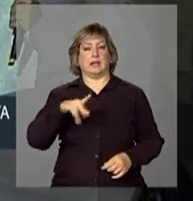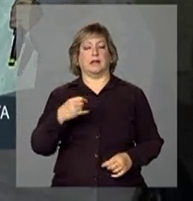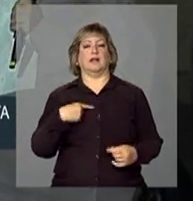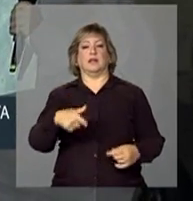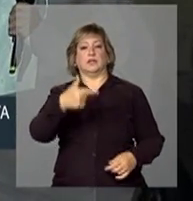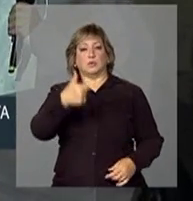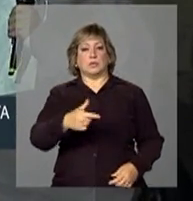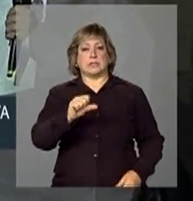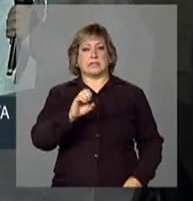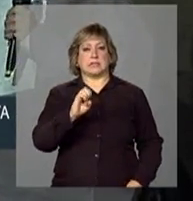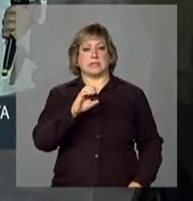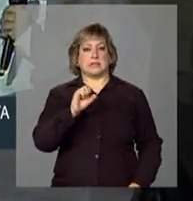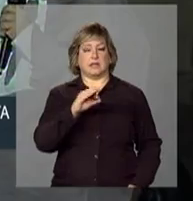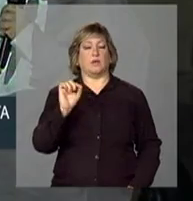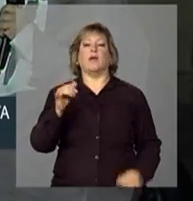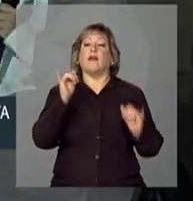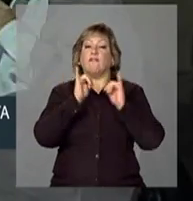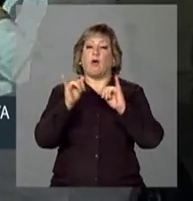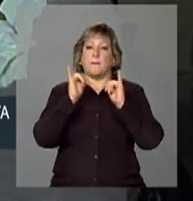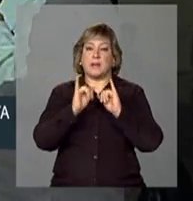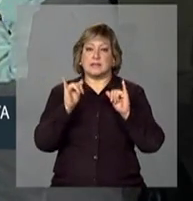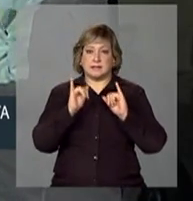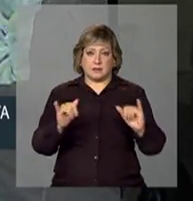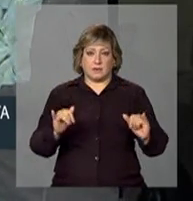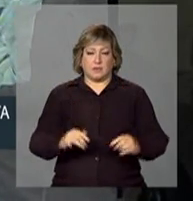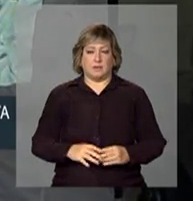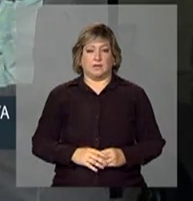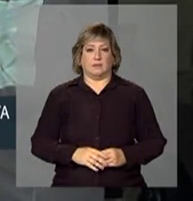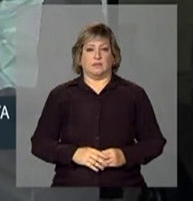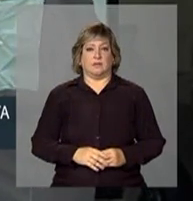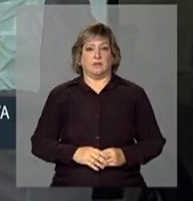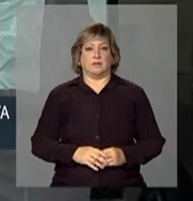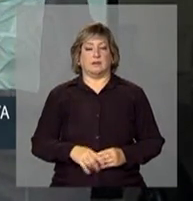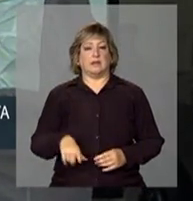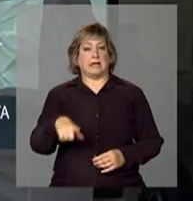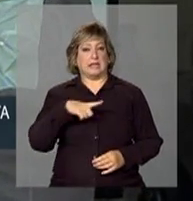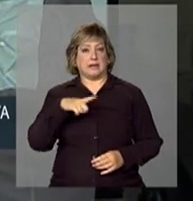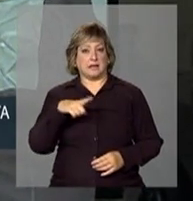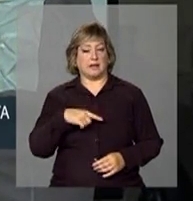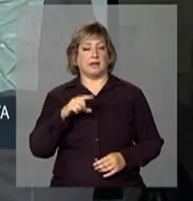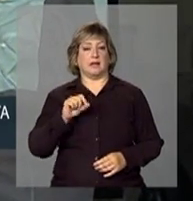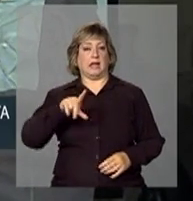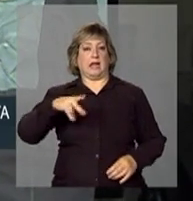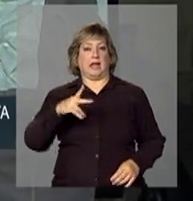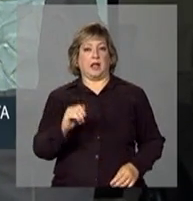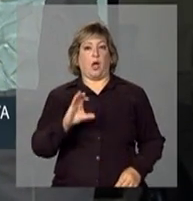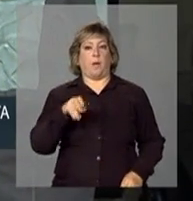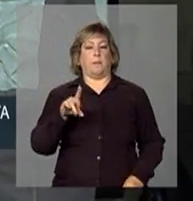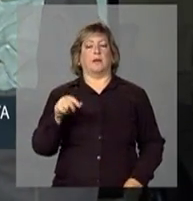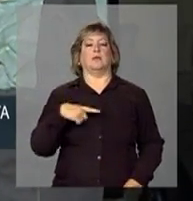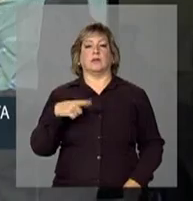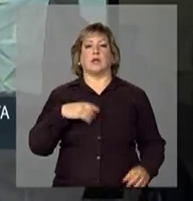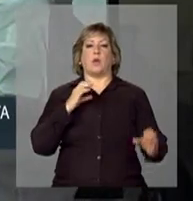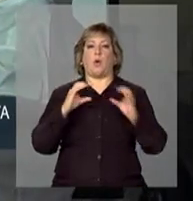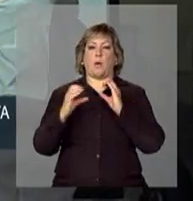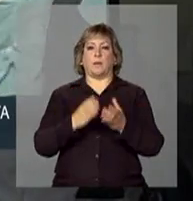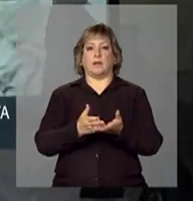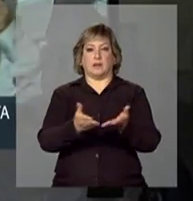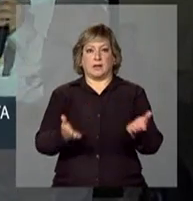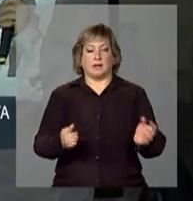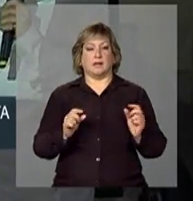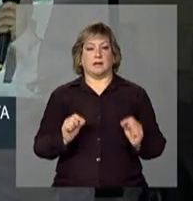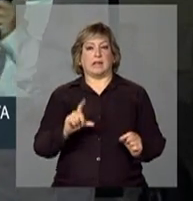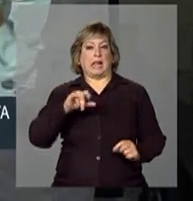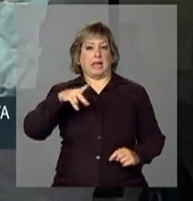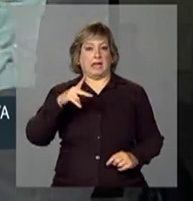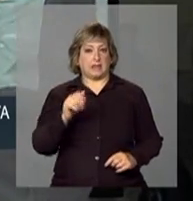seções de informação, tá? Então, ele tem uma linha de comando que é essa, uma linha de comunicação que é essa. Ele tem uma